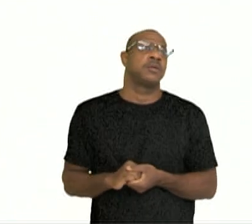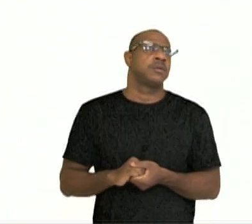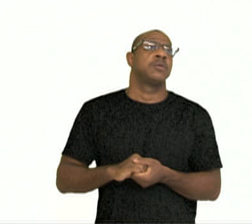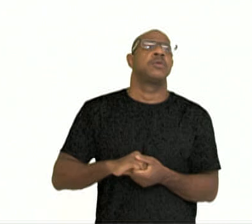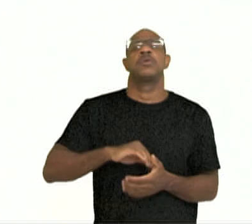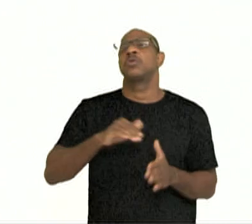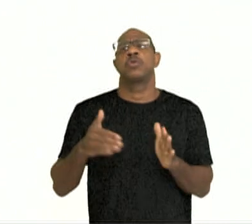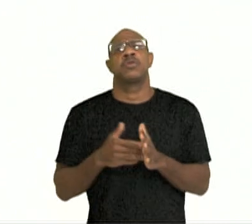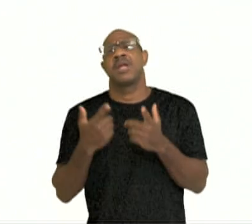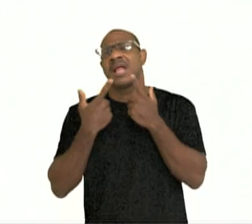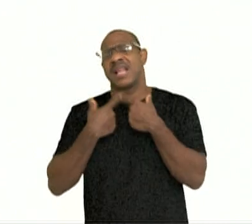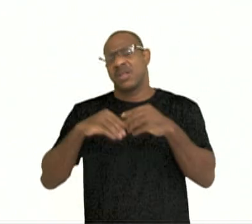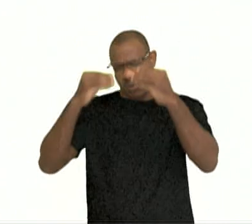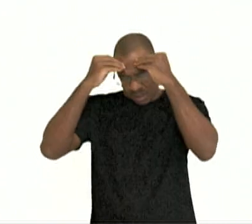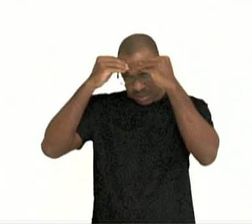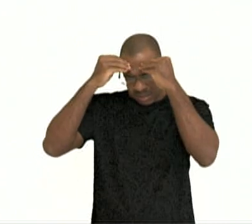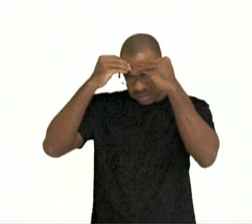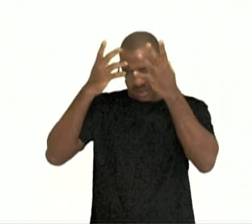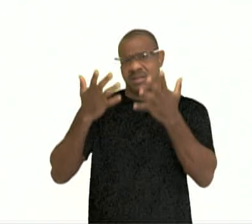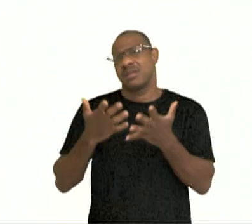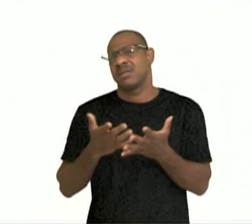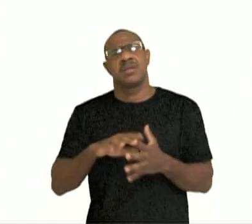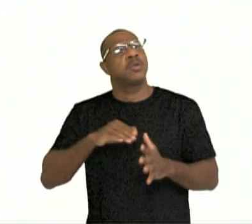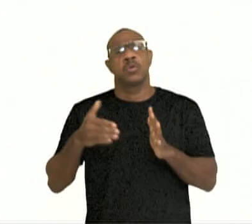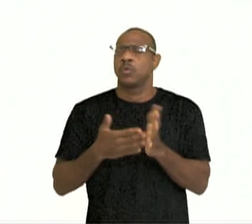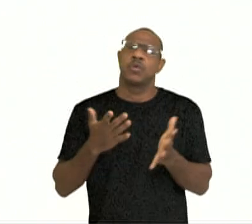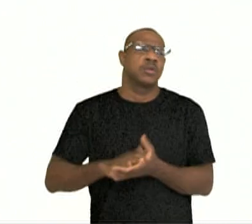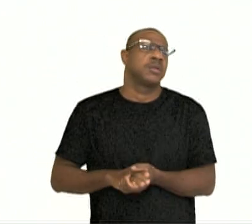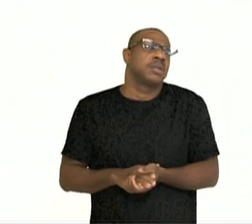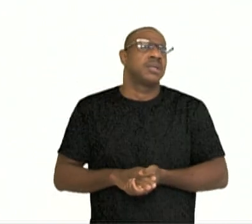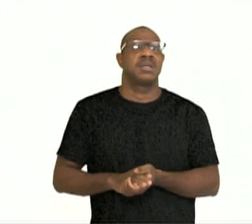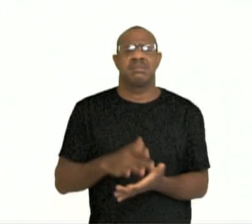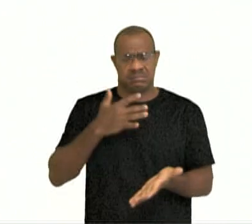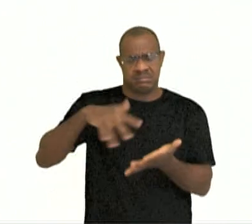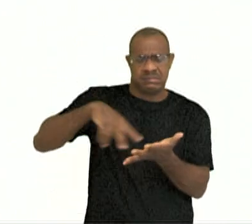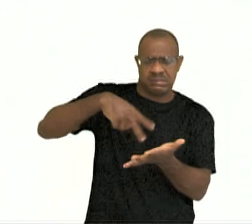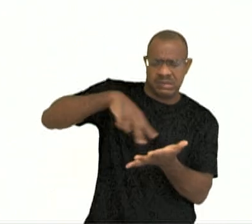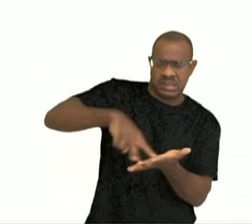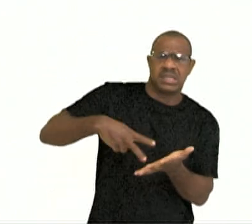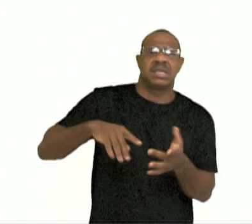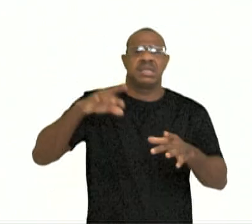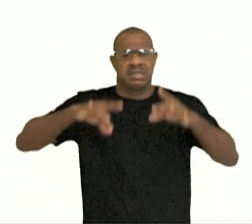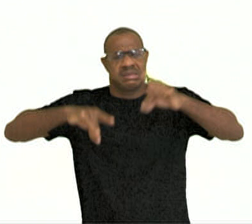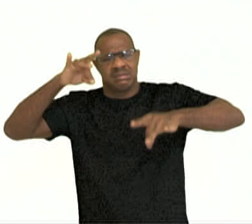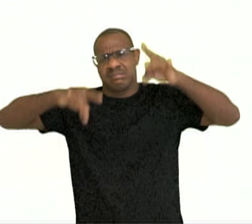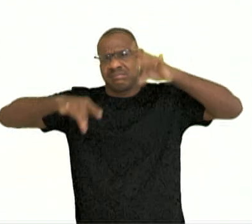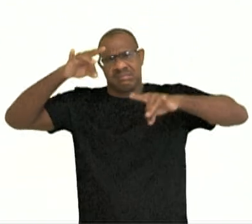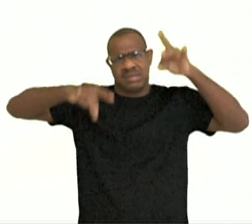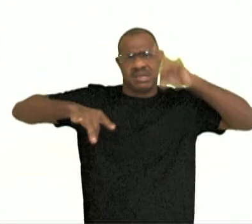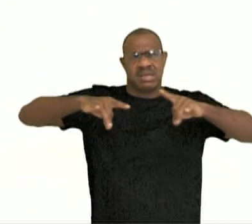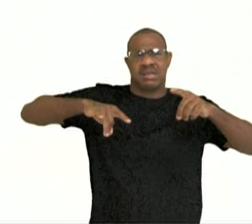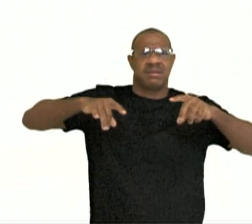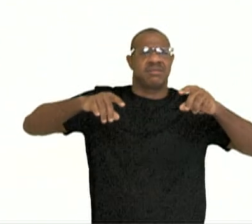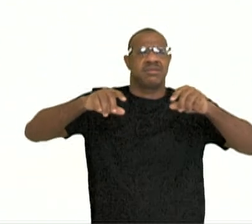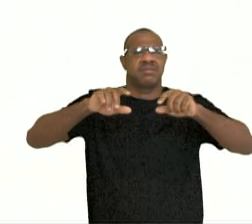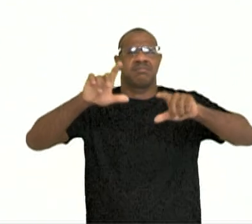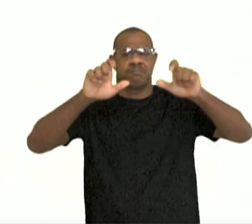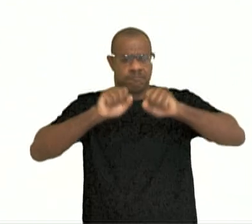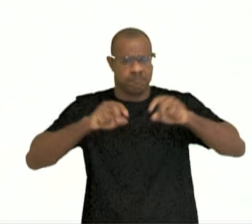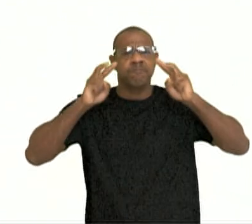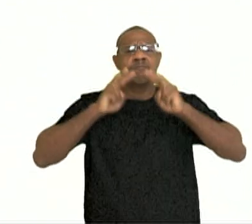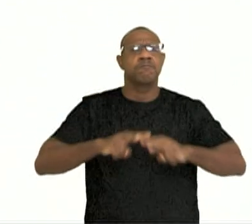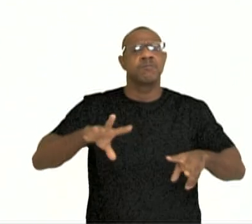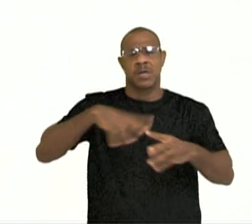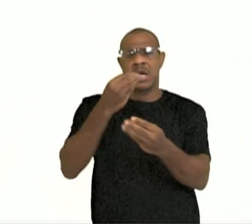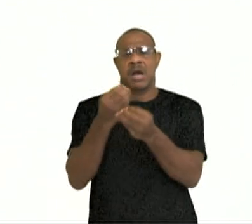todas as linguagens artísticas. Música, teatro, dança, artes visuais. Vamos identificar aqui os elementos das